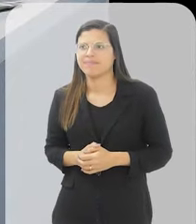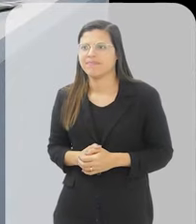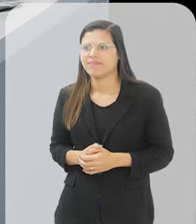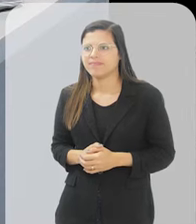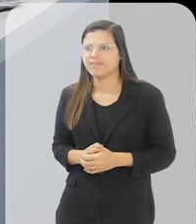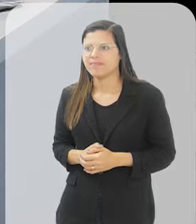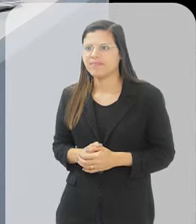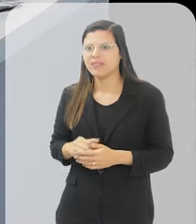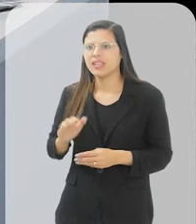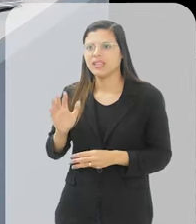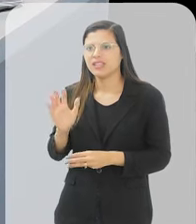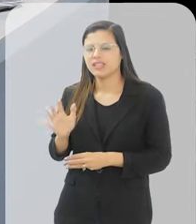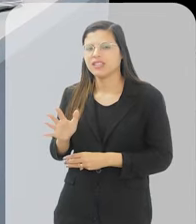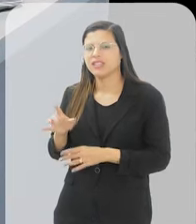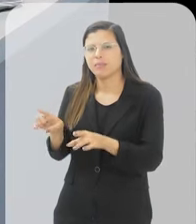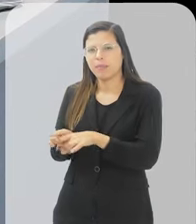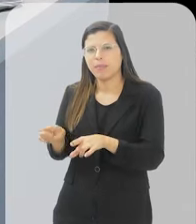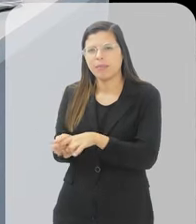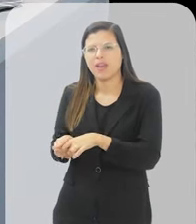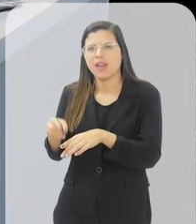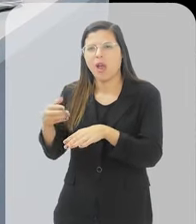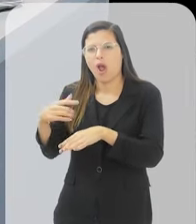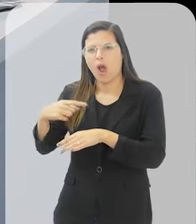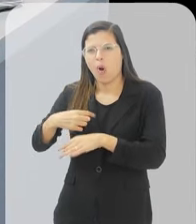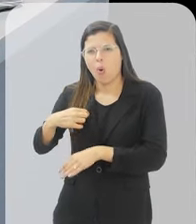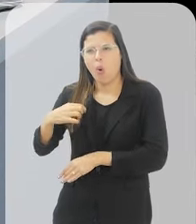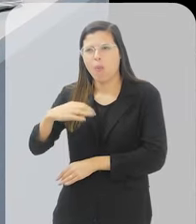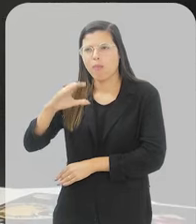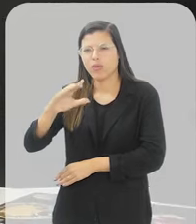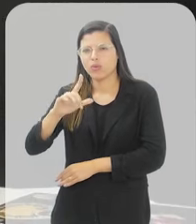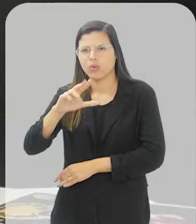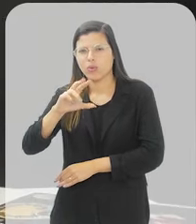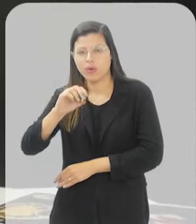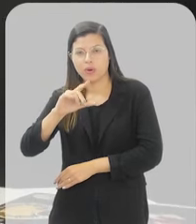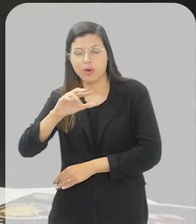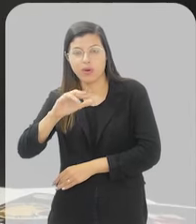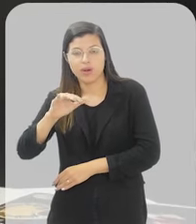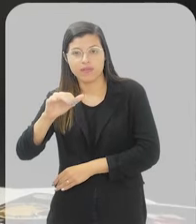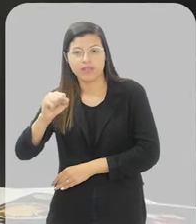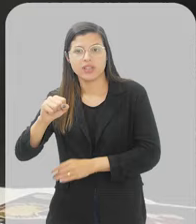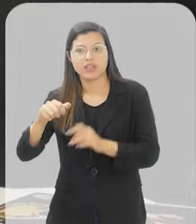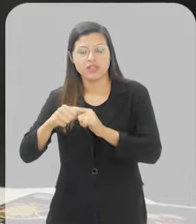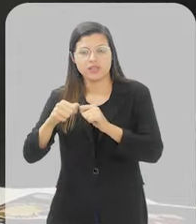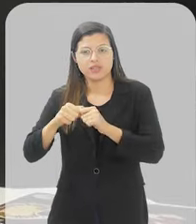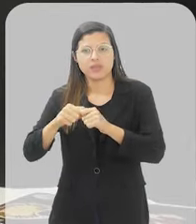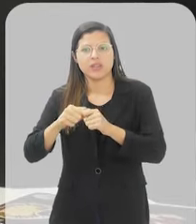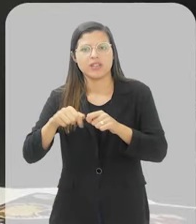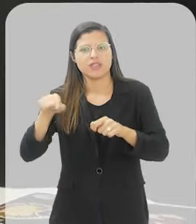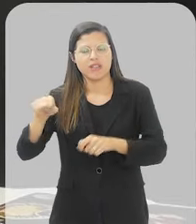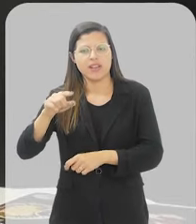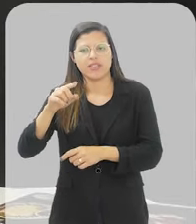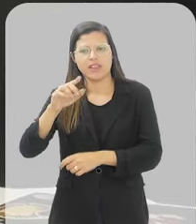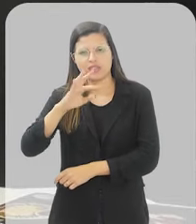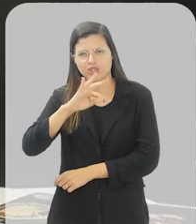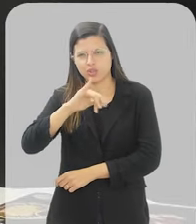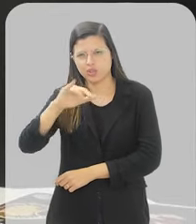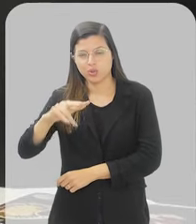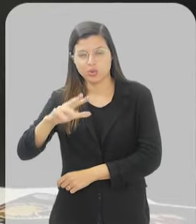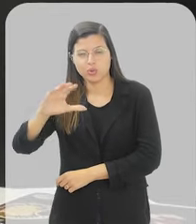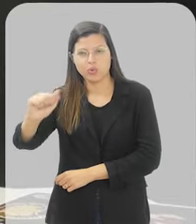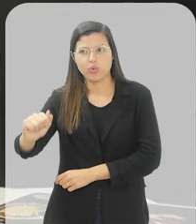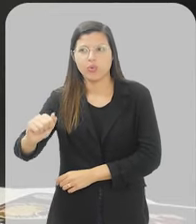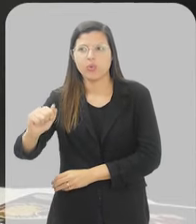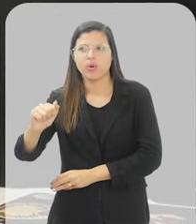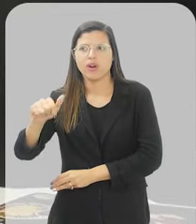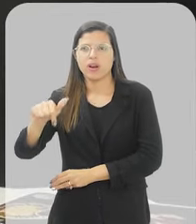tive acesso às roupas do Clóvis Bornai, sim, né? Porque nós fizemos um enredo na Tijuca, que o foco era o Bornai. Sim. Ele era